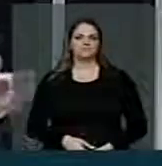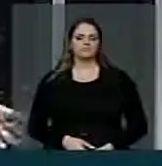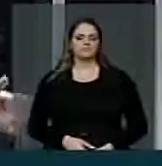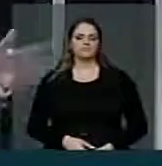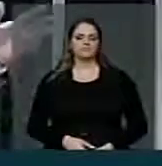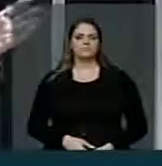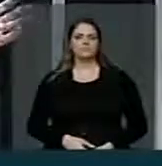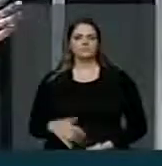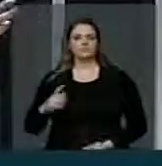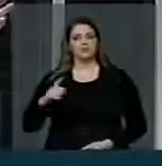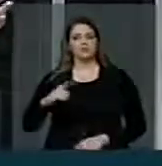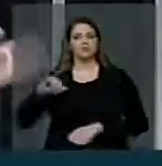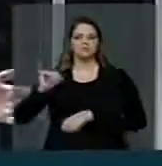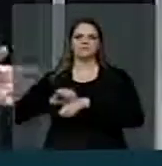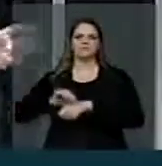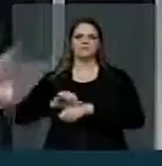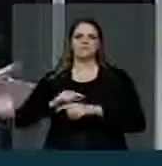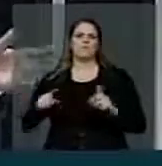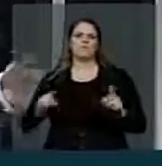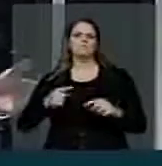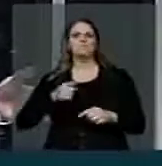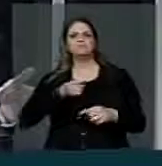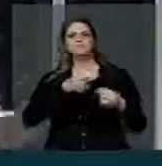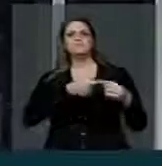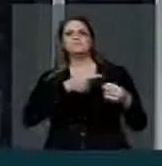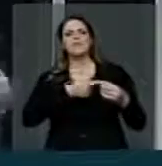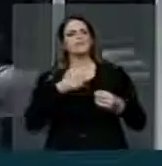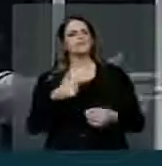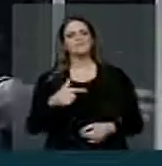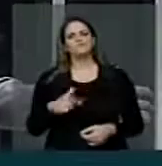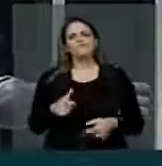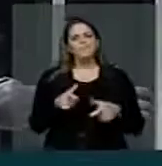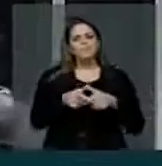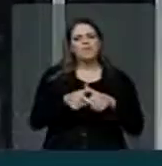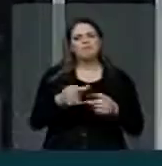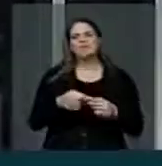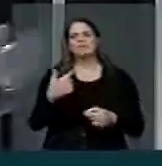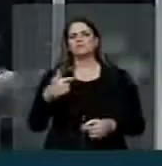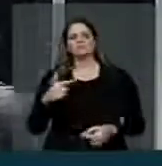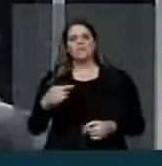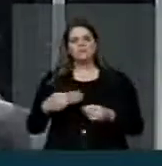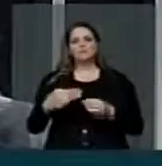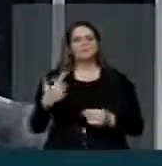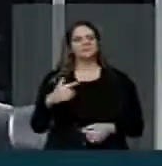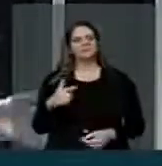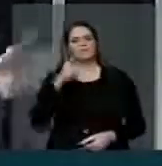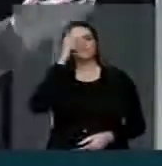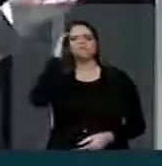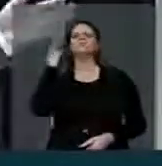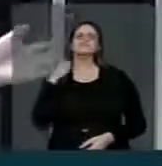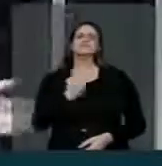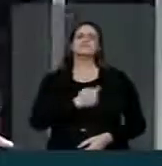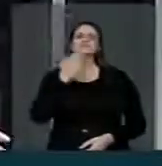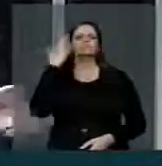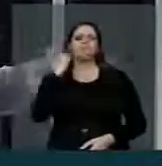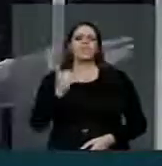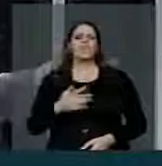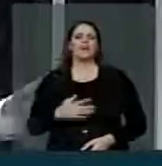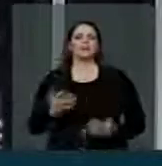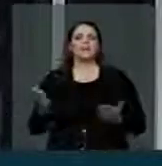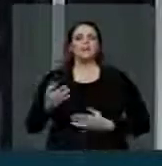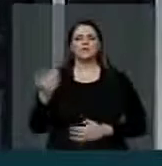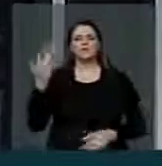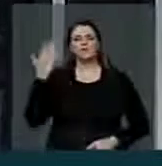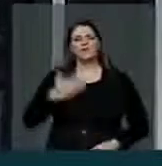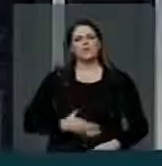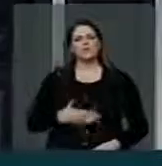uma demanda que precisa ser alocada. Todos nós falamos, todos nós sabemos. Os dados apontam que hoje mais de